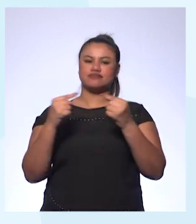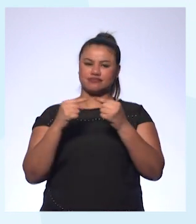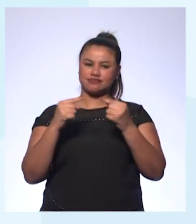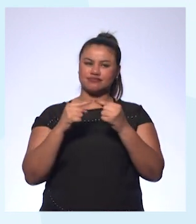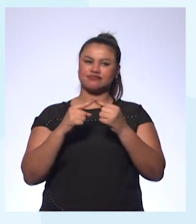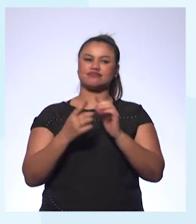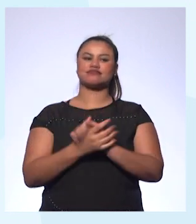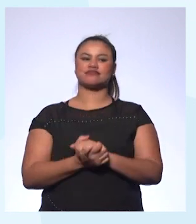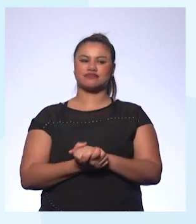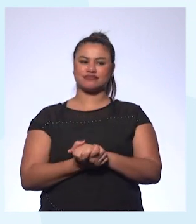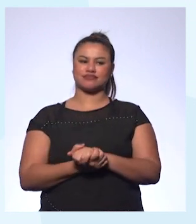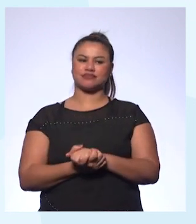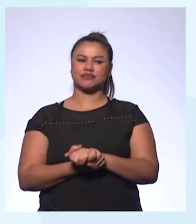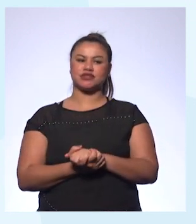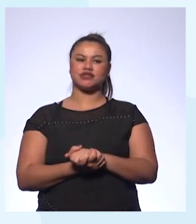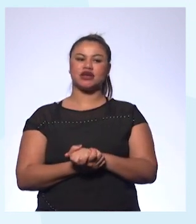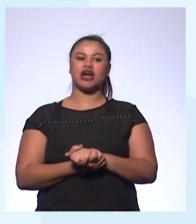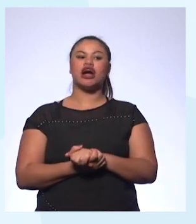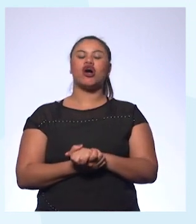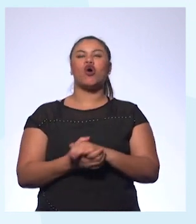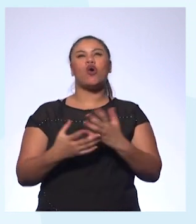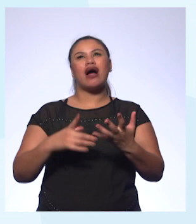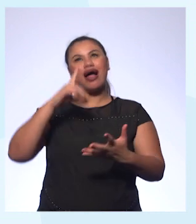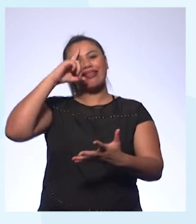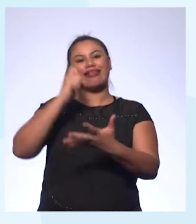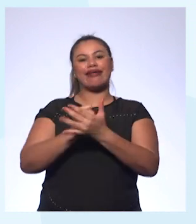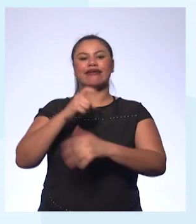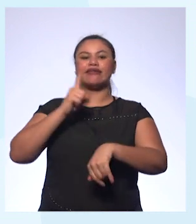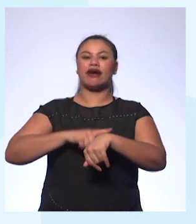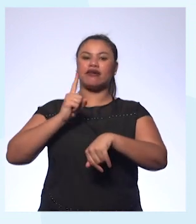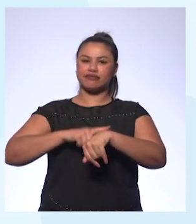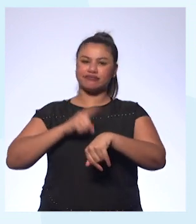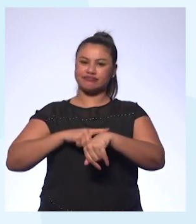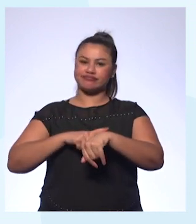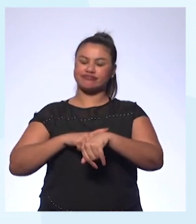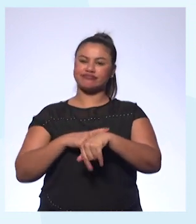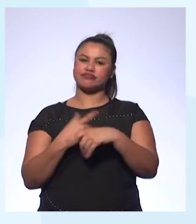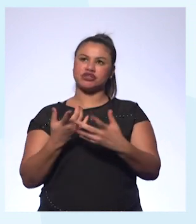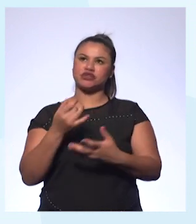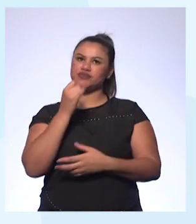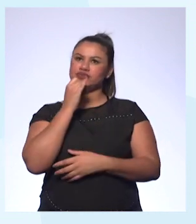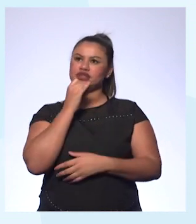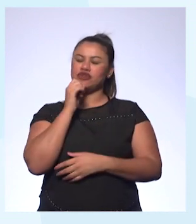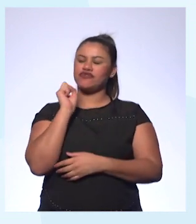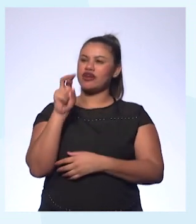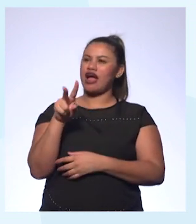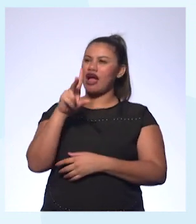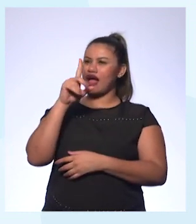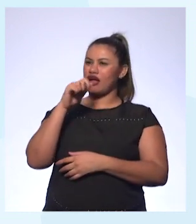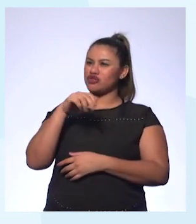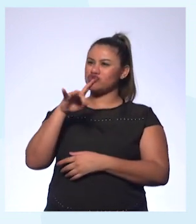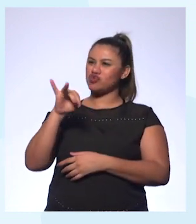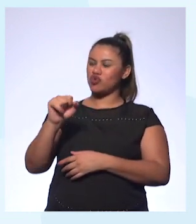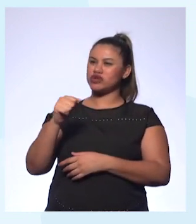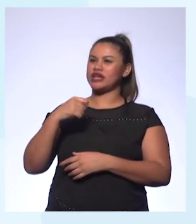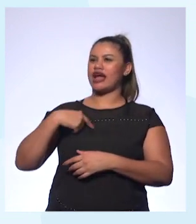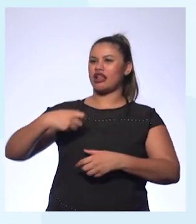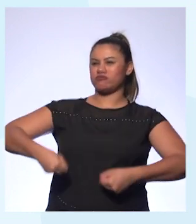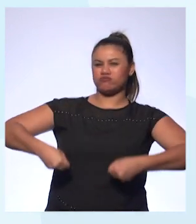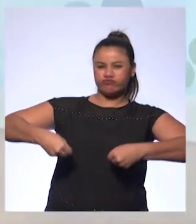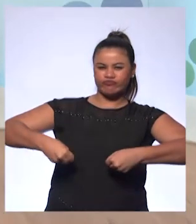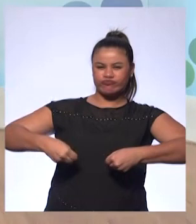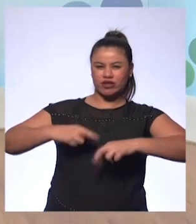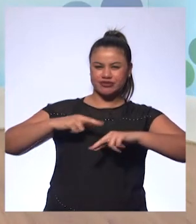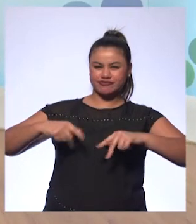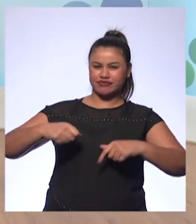incerteza você vai usar ou eu ou se você decidiu há pouco tempo por exemplo eu vejo Antônia Antônia tá carregando vários pacotes